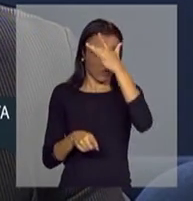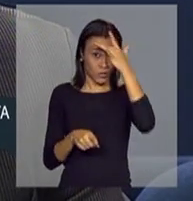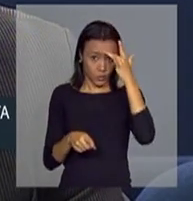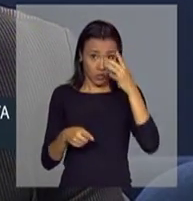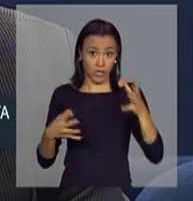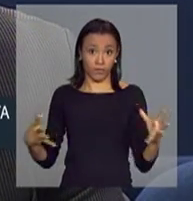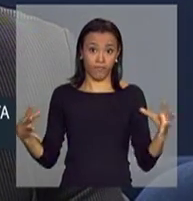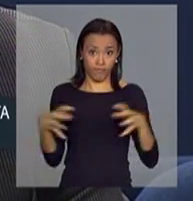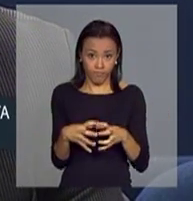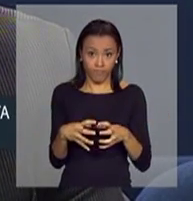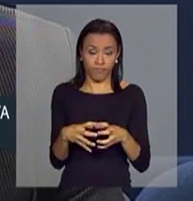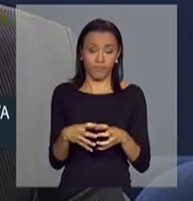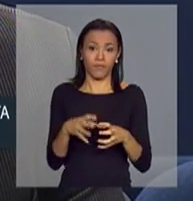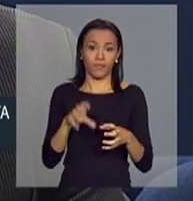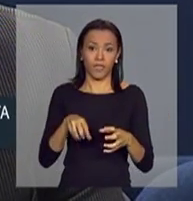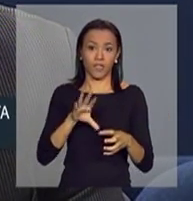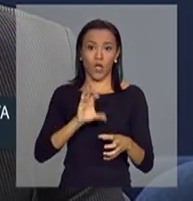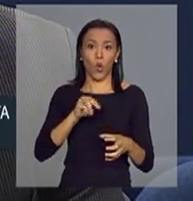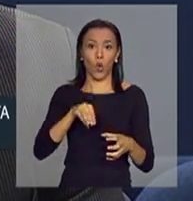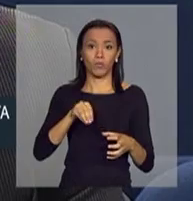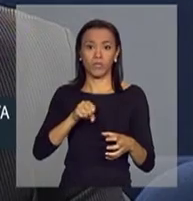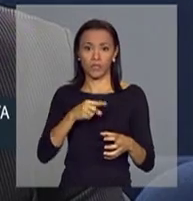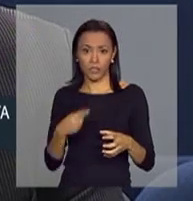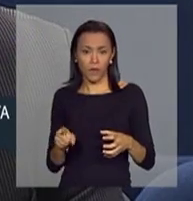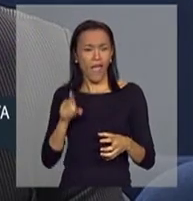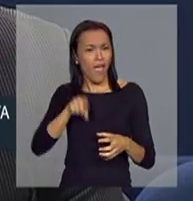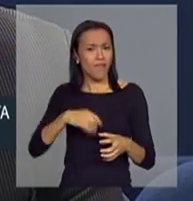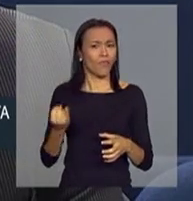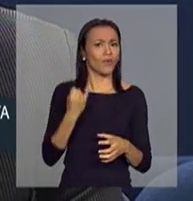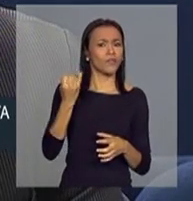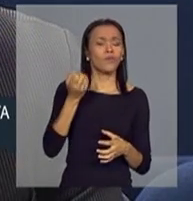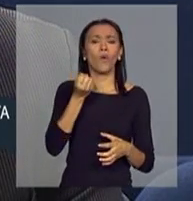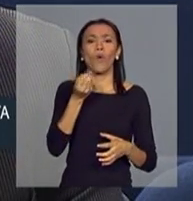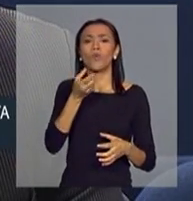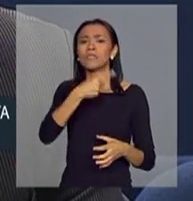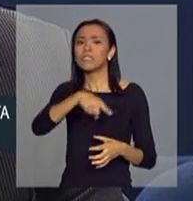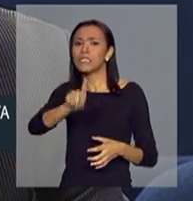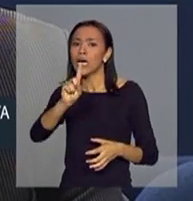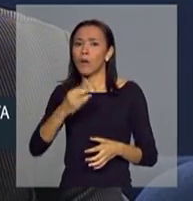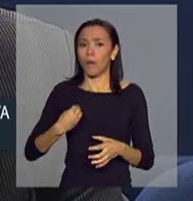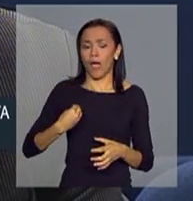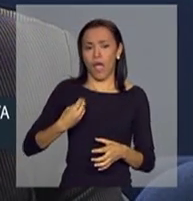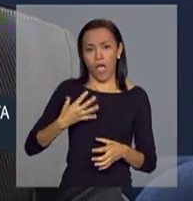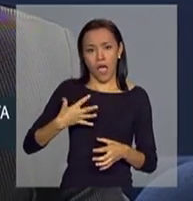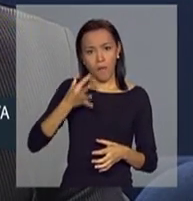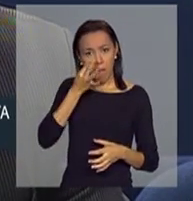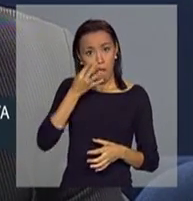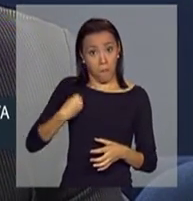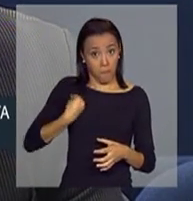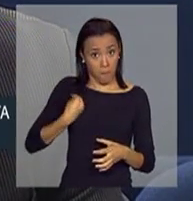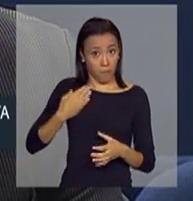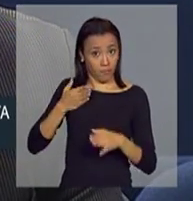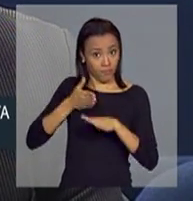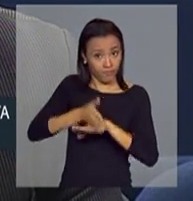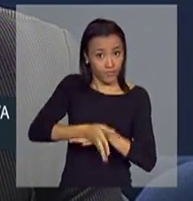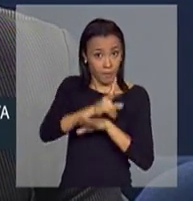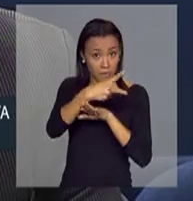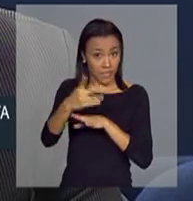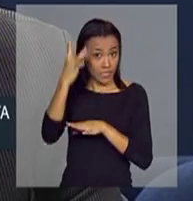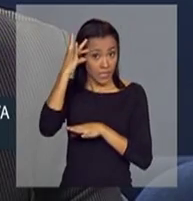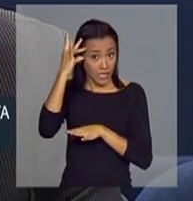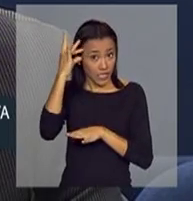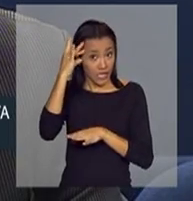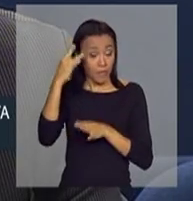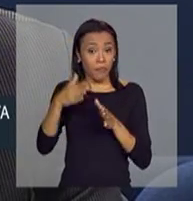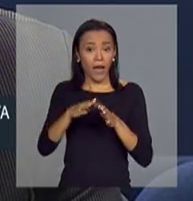é importante ou não a participação efetiva da presidente da República para abrir os